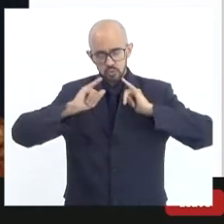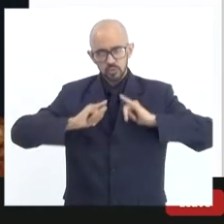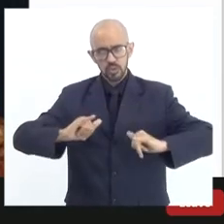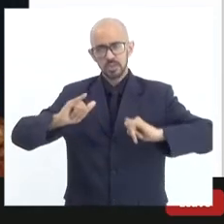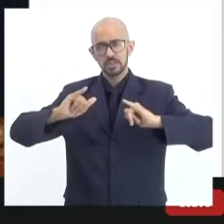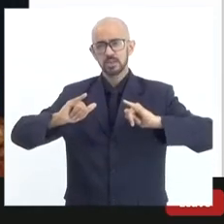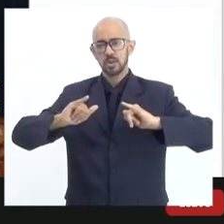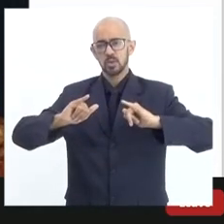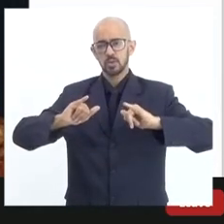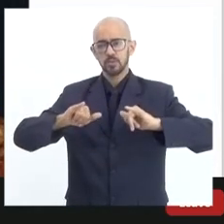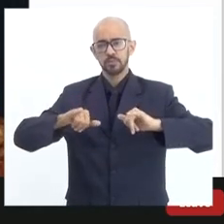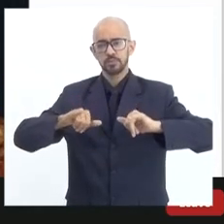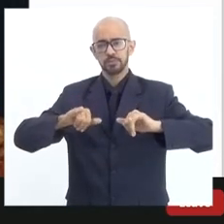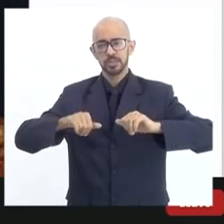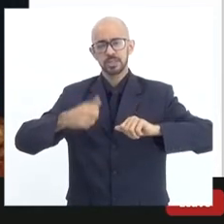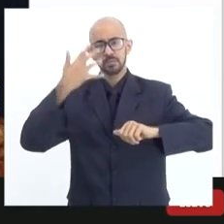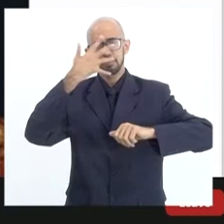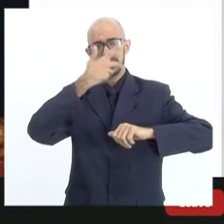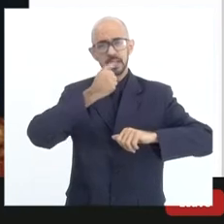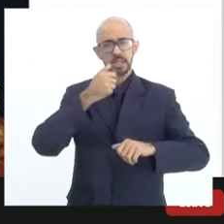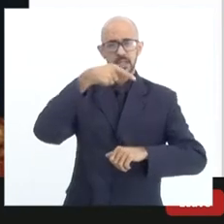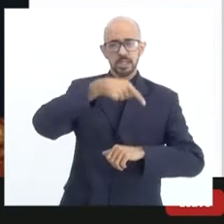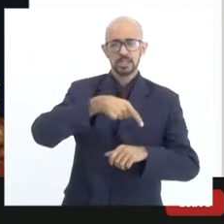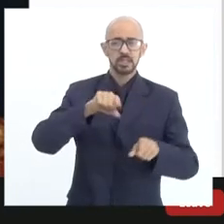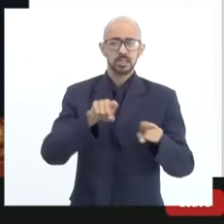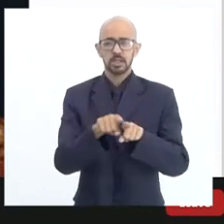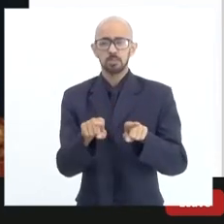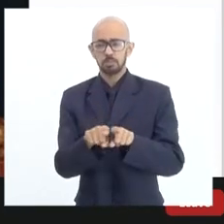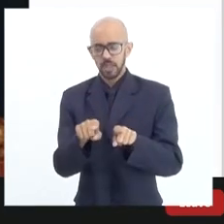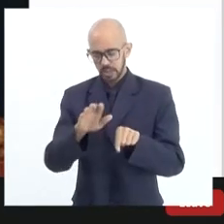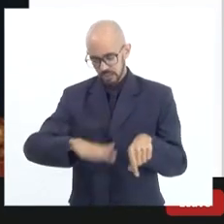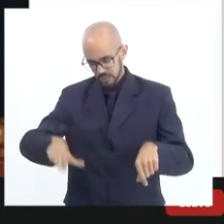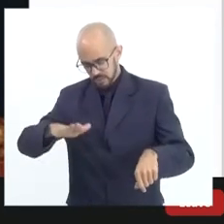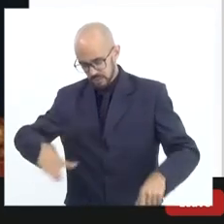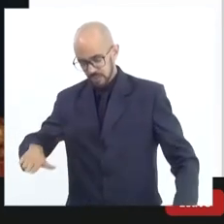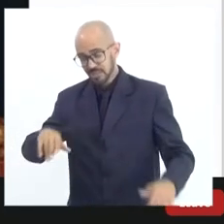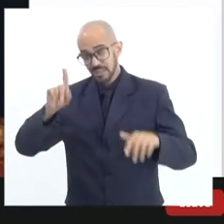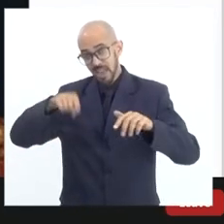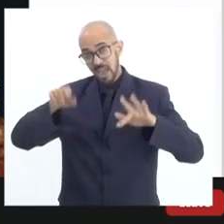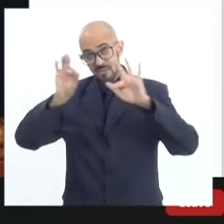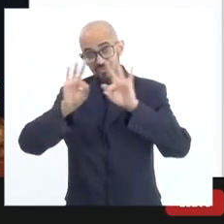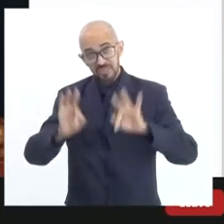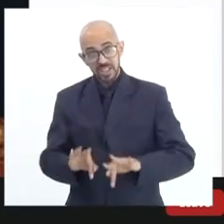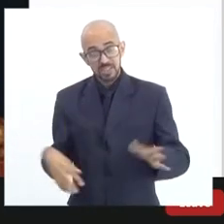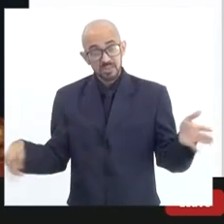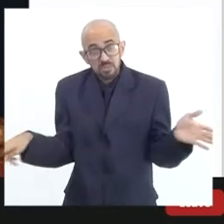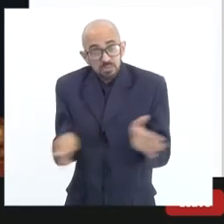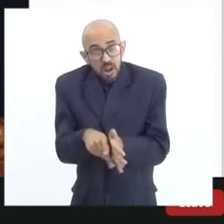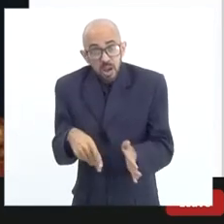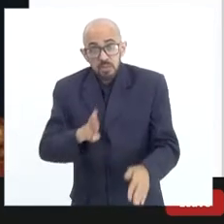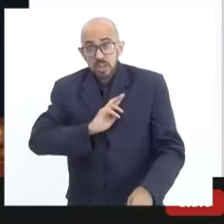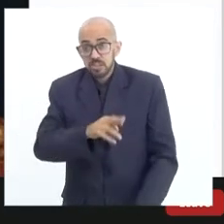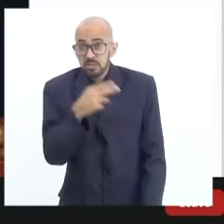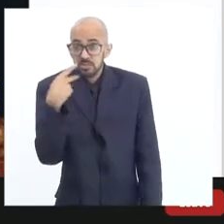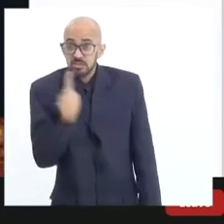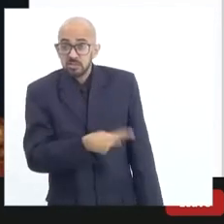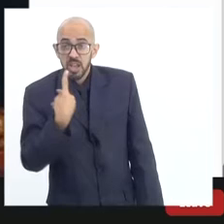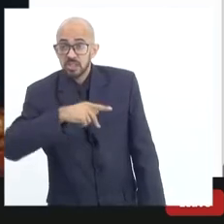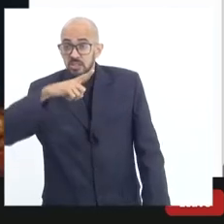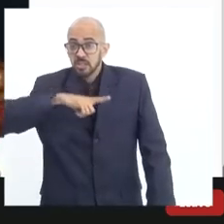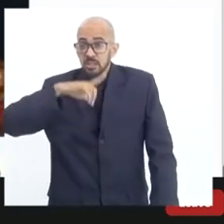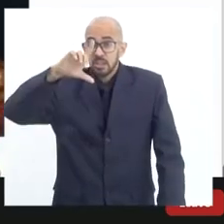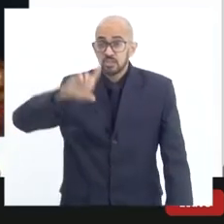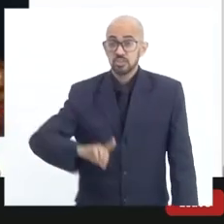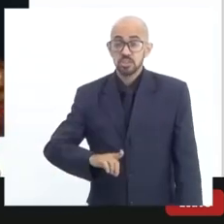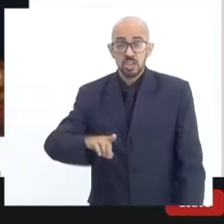dessas imagens, dessa beleza, dessas crianças que são felizes nos seus terreiros e têm direito a ele, ajuda